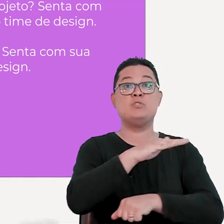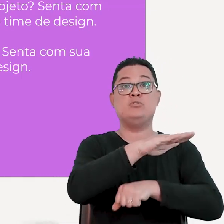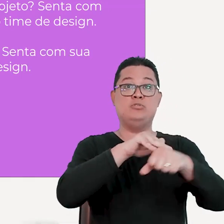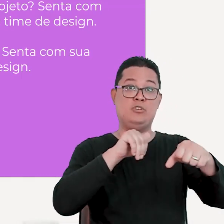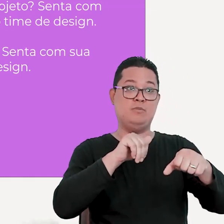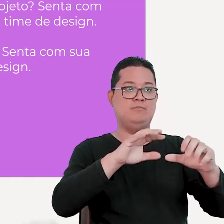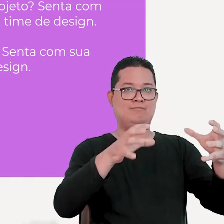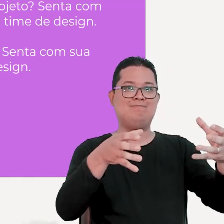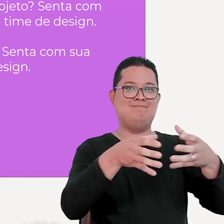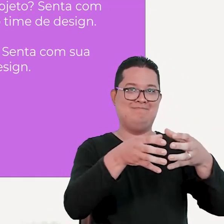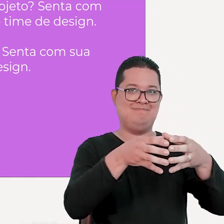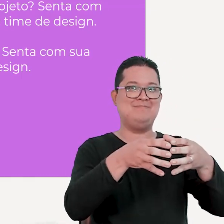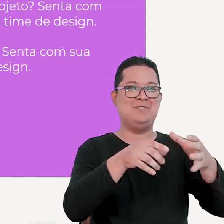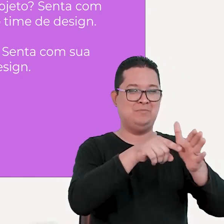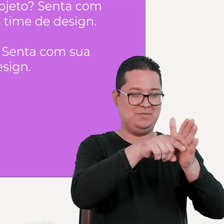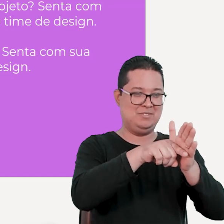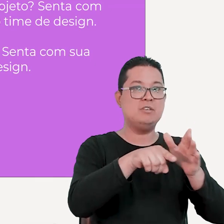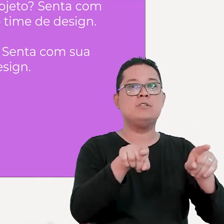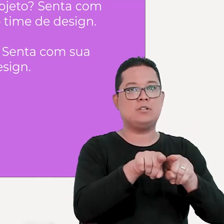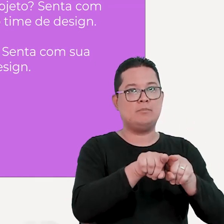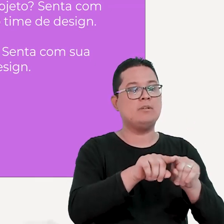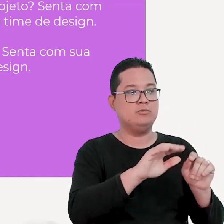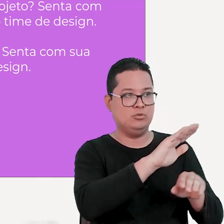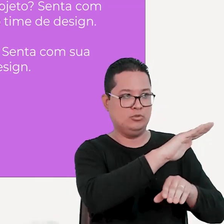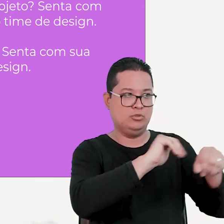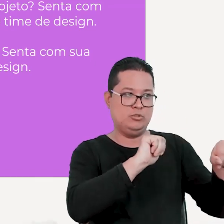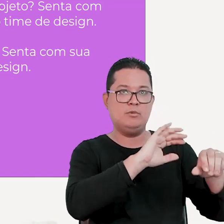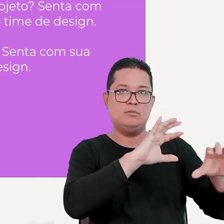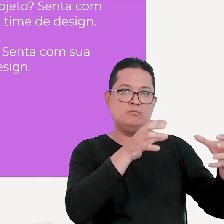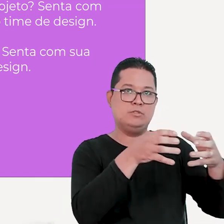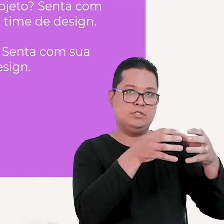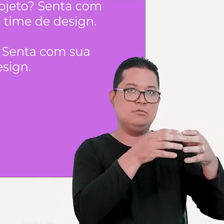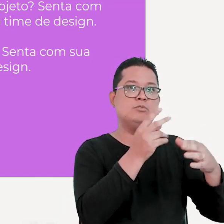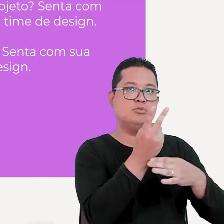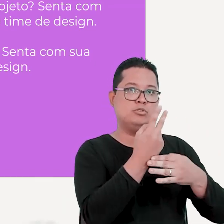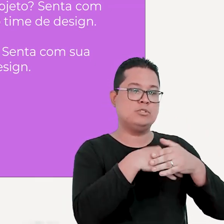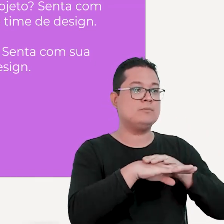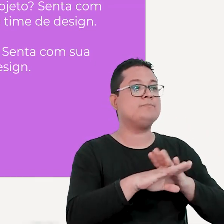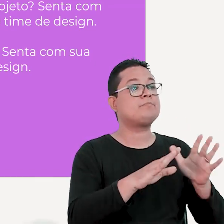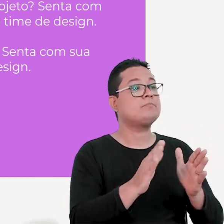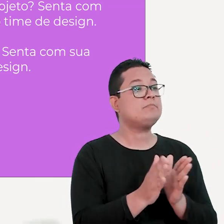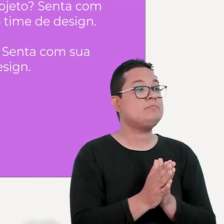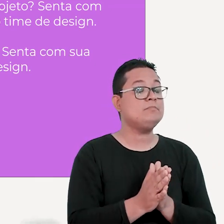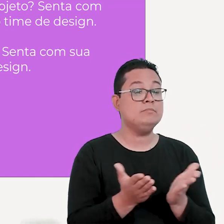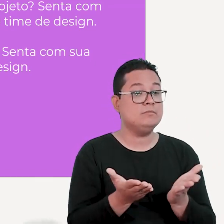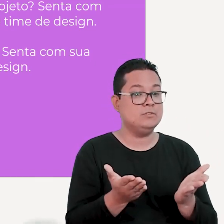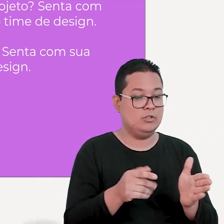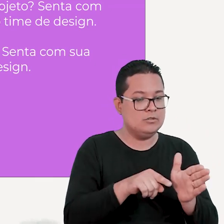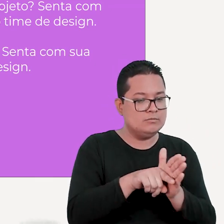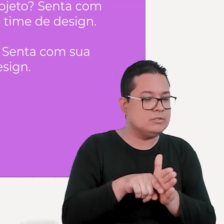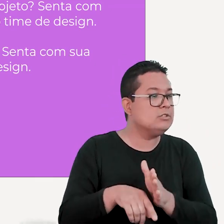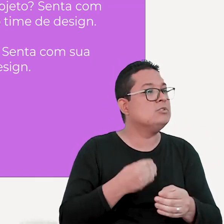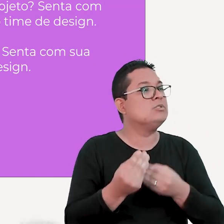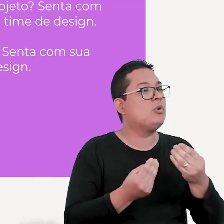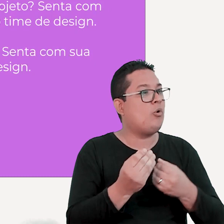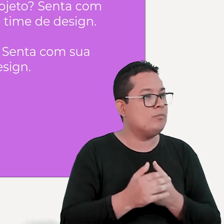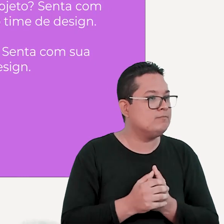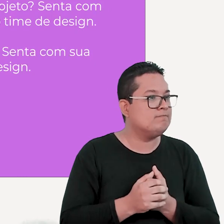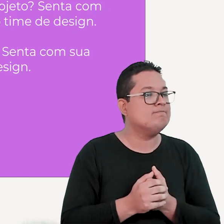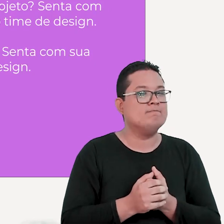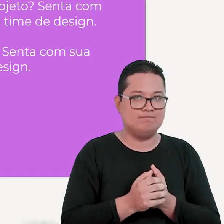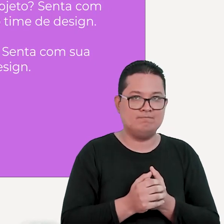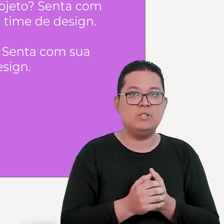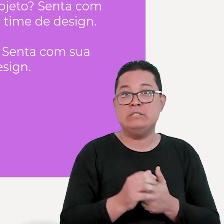para a gente começar a planejar os próximos passos. Não vai ter pesquisa? Então eu sento apenas com a minha dupla de design para a